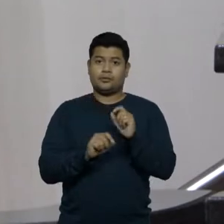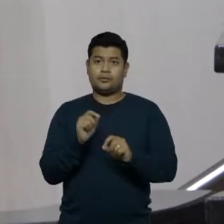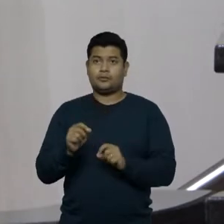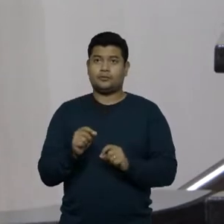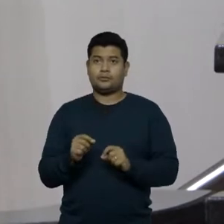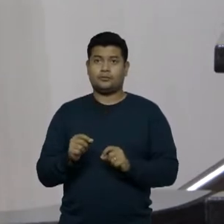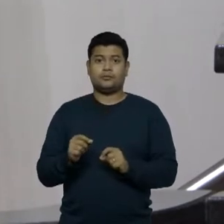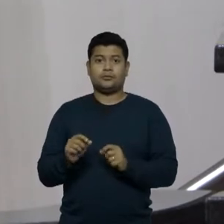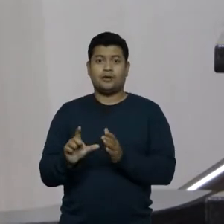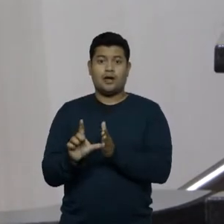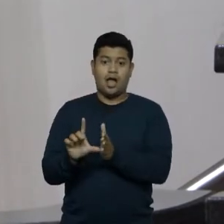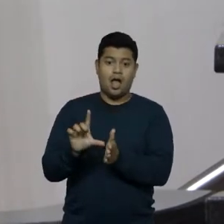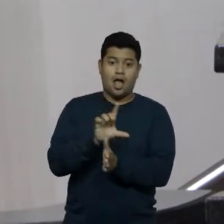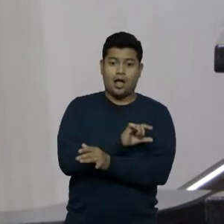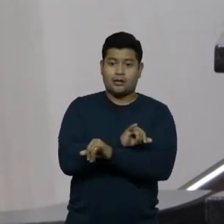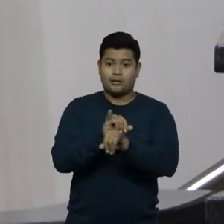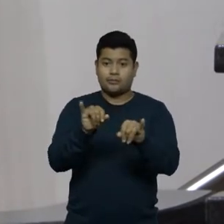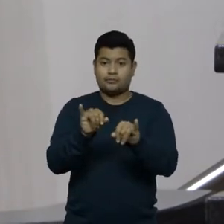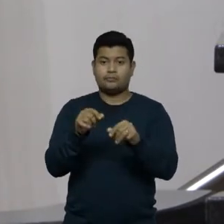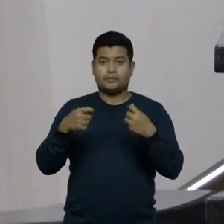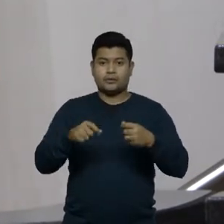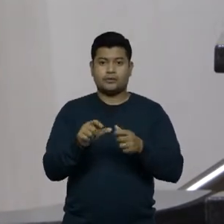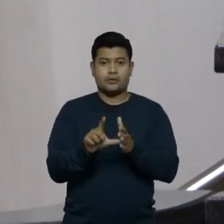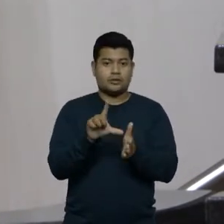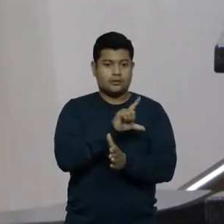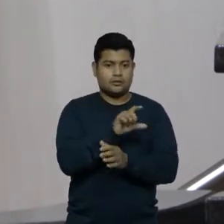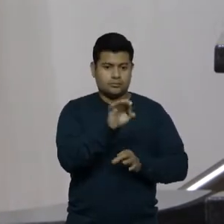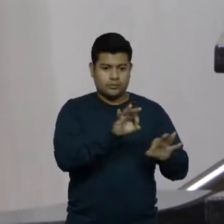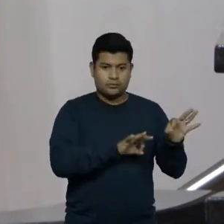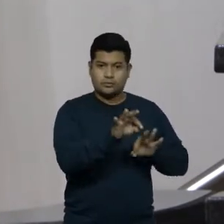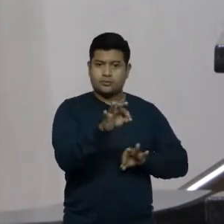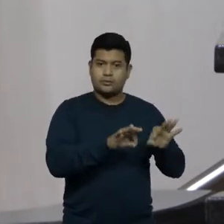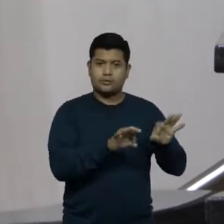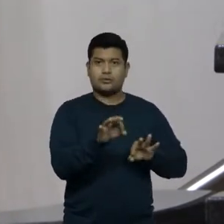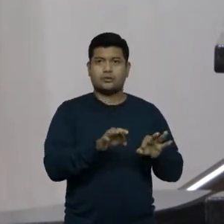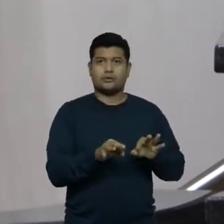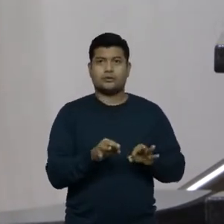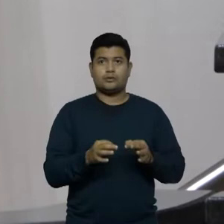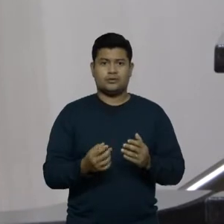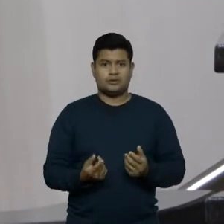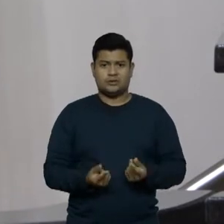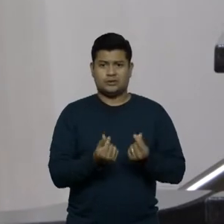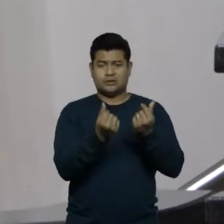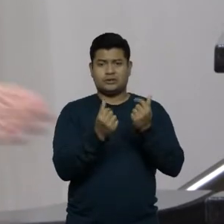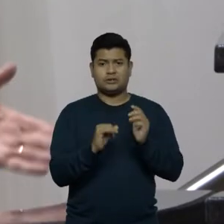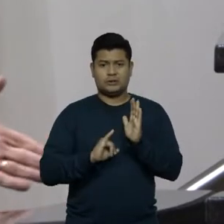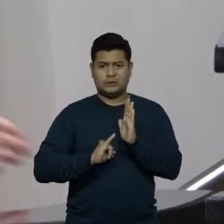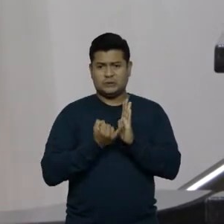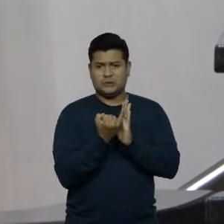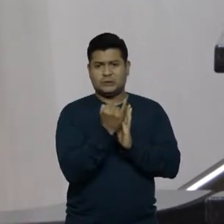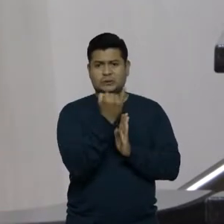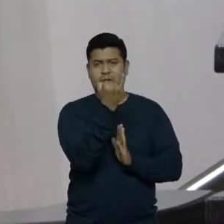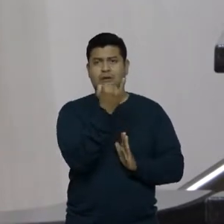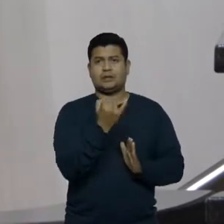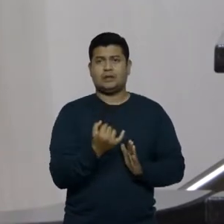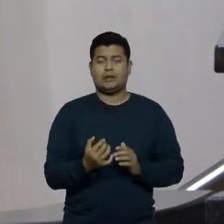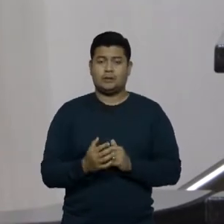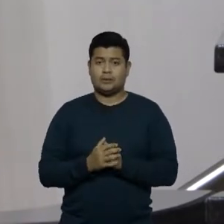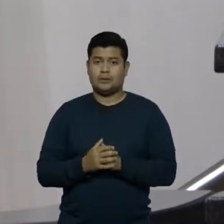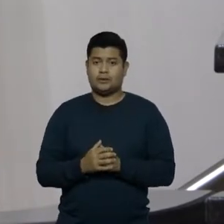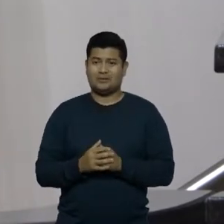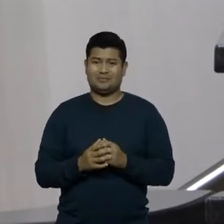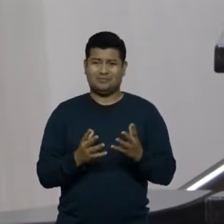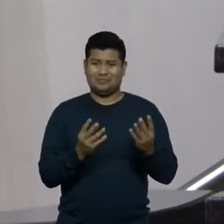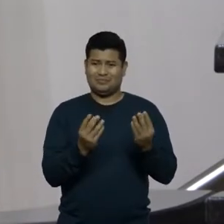ele só Lance a licitação se atualizou essas tabelas o curso tá muito alto a inflação está desenfreada e